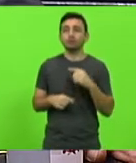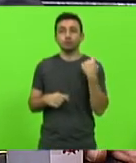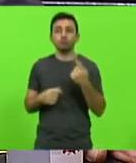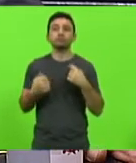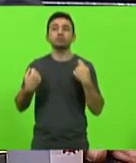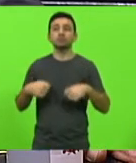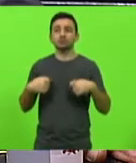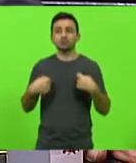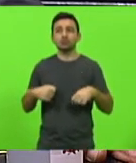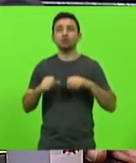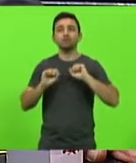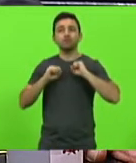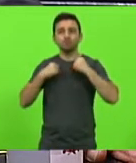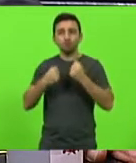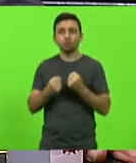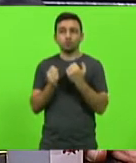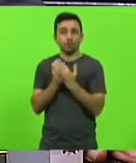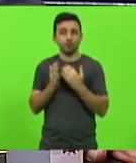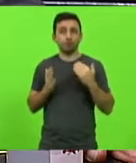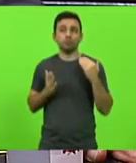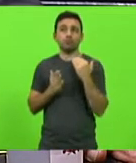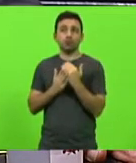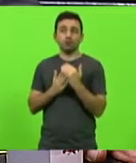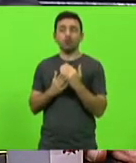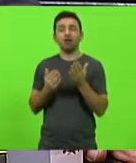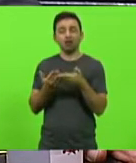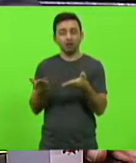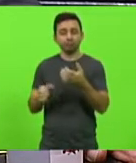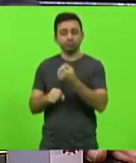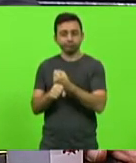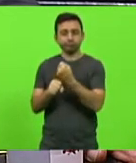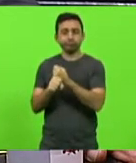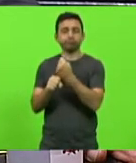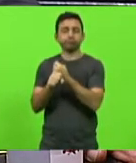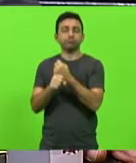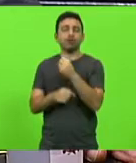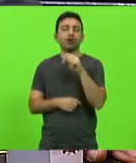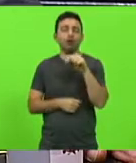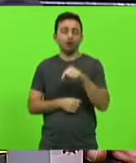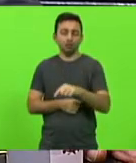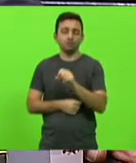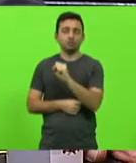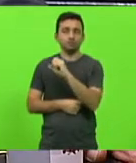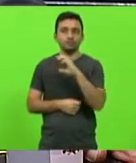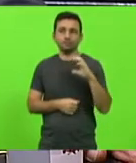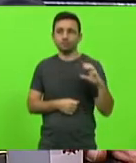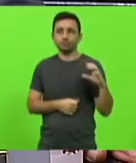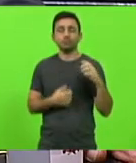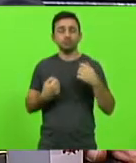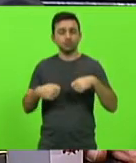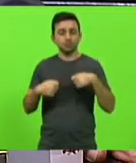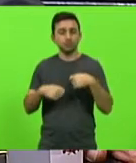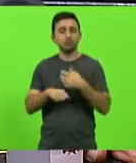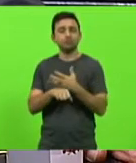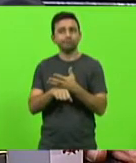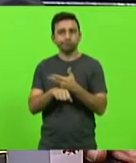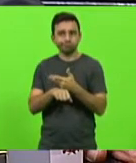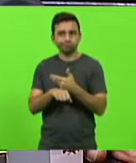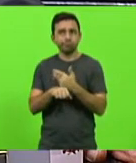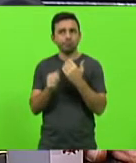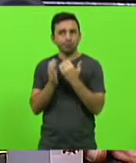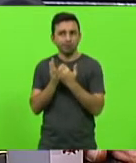grande para que essas obras em Santa Catarina sejam mais agilizadas.